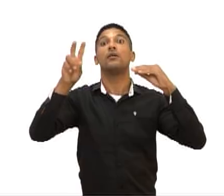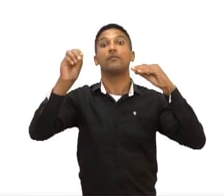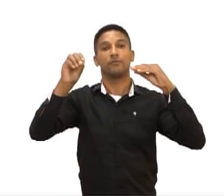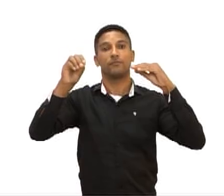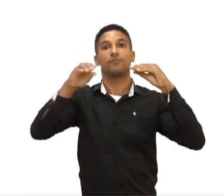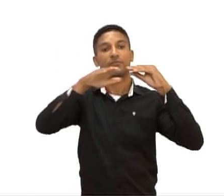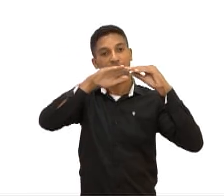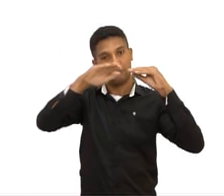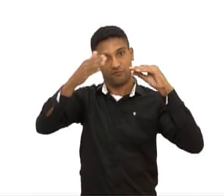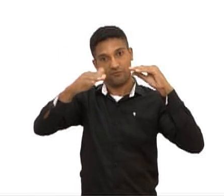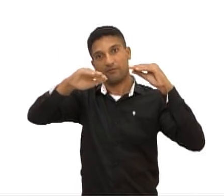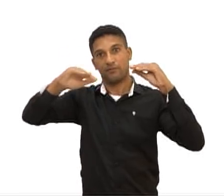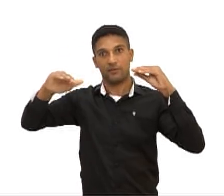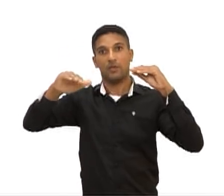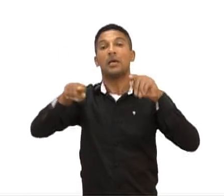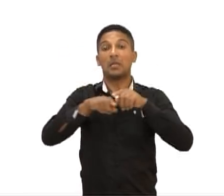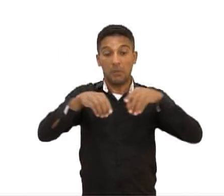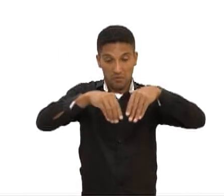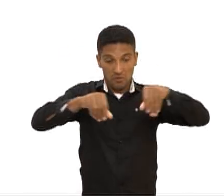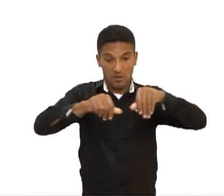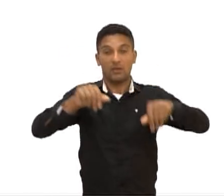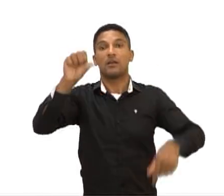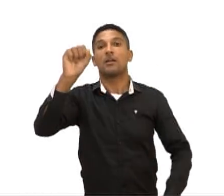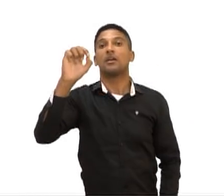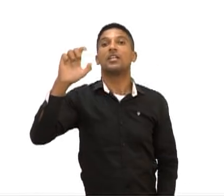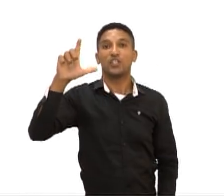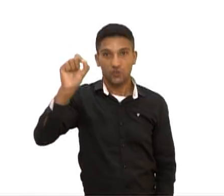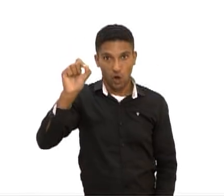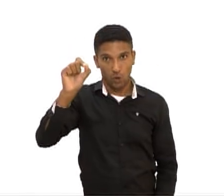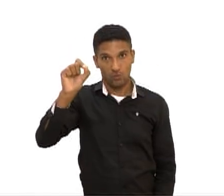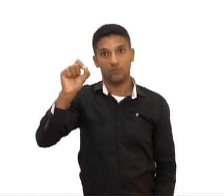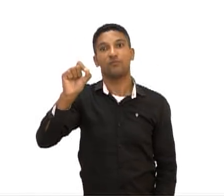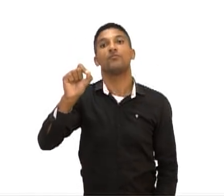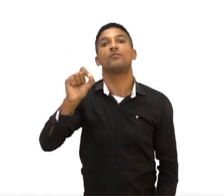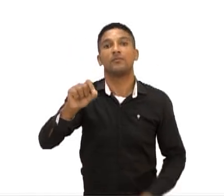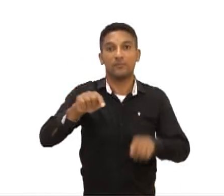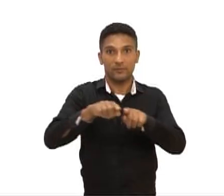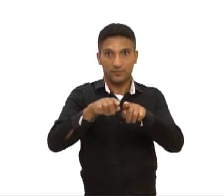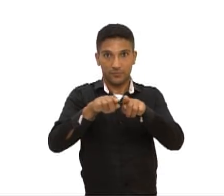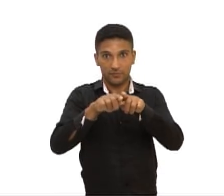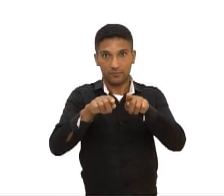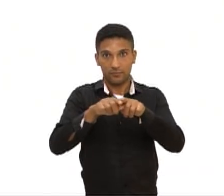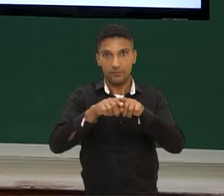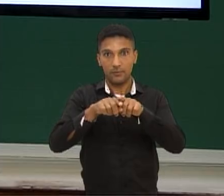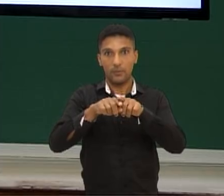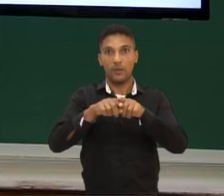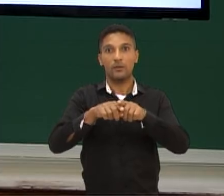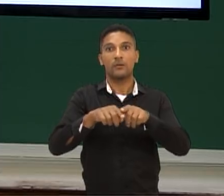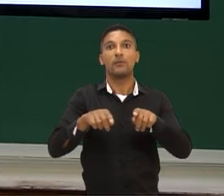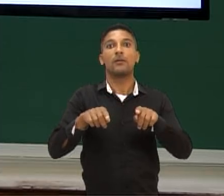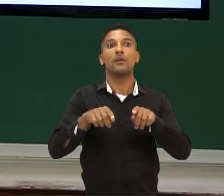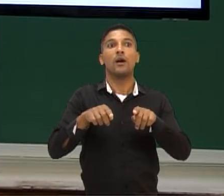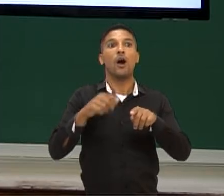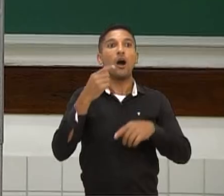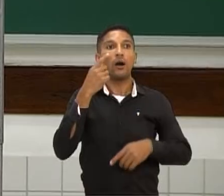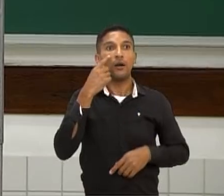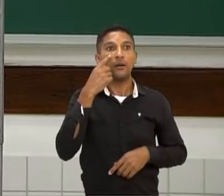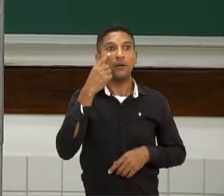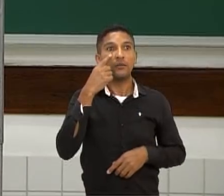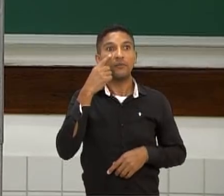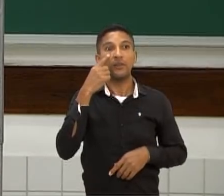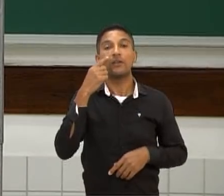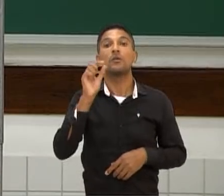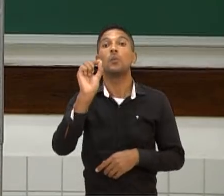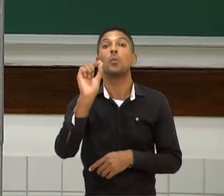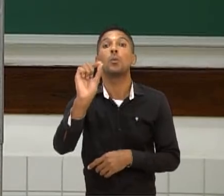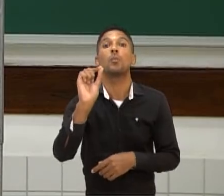Mas, infelizmente, boa parte da vegetação original do Brasil já deixou de existir. Então, hoje nós vamos